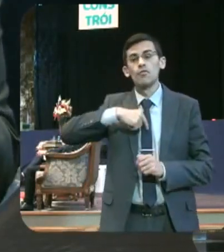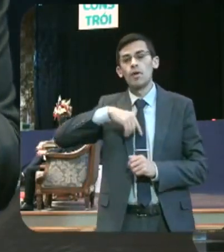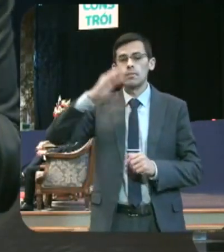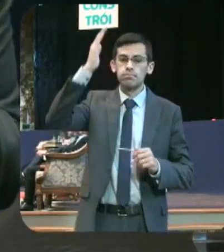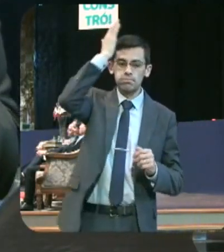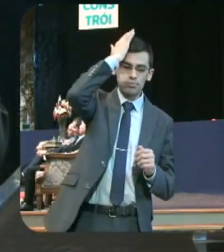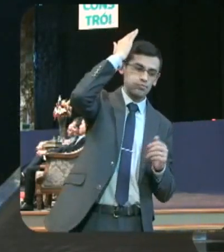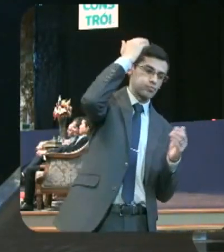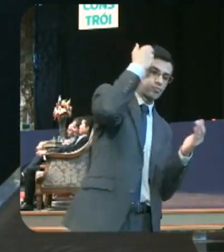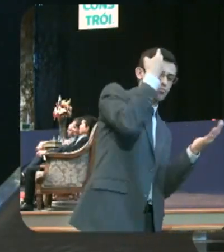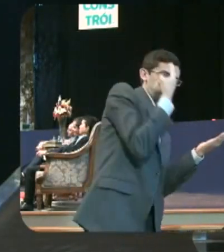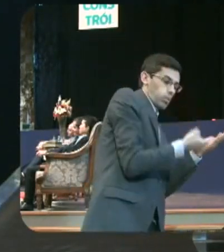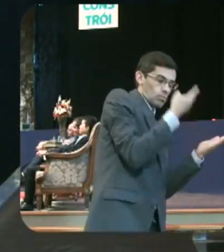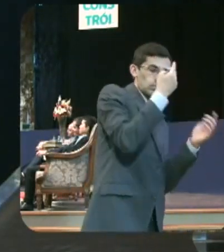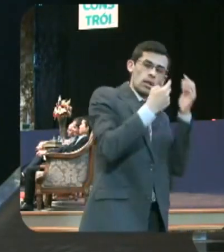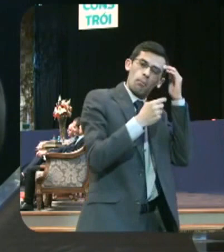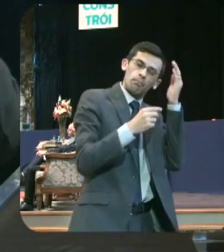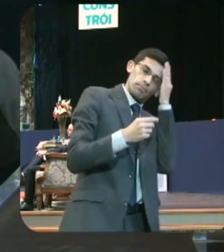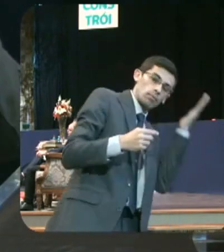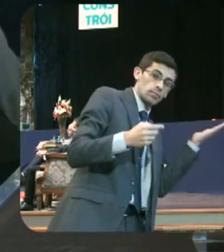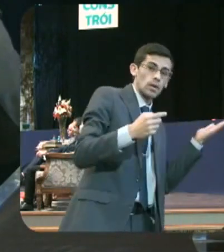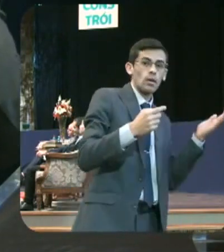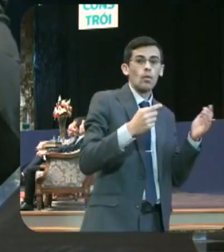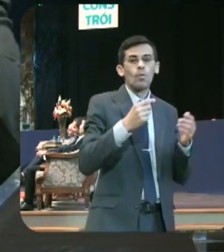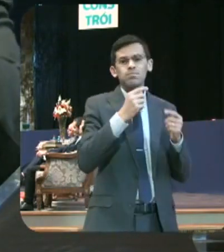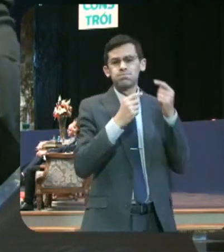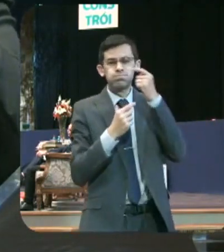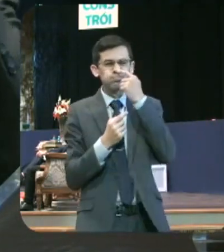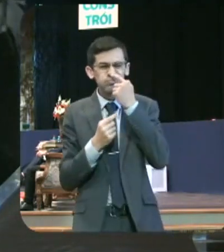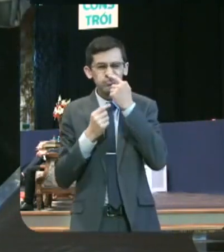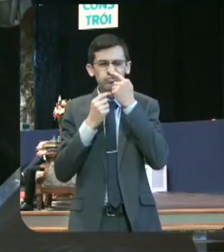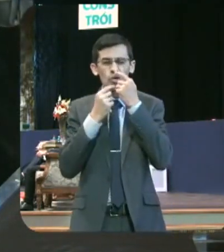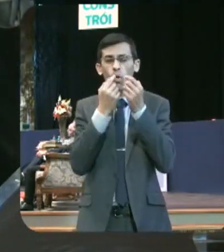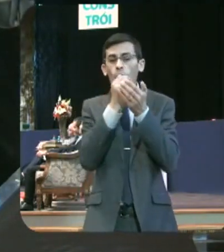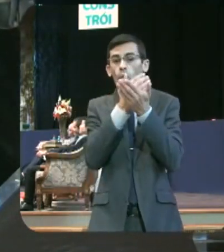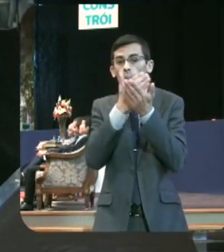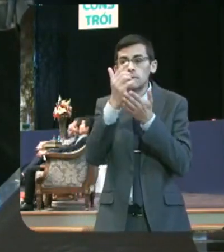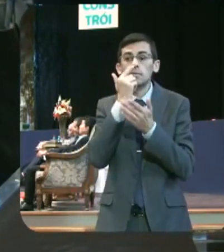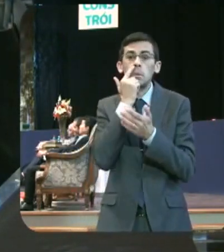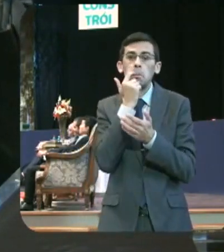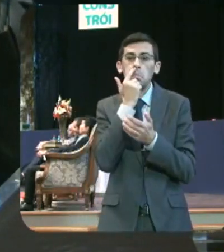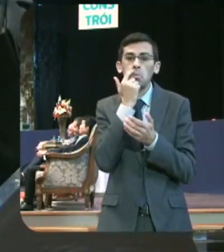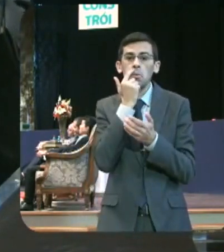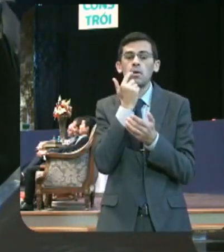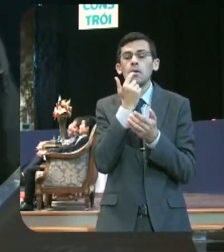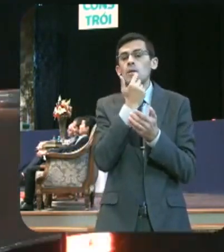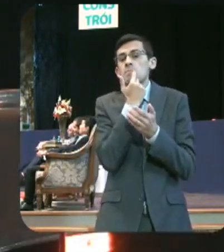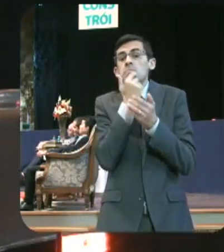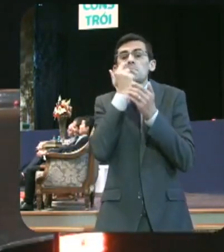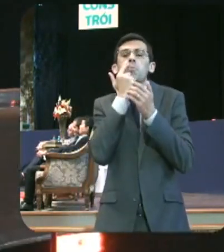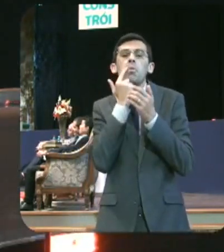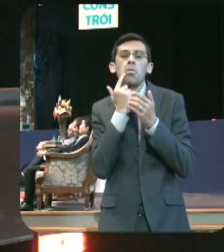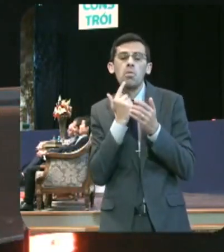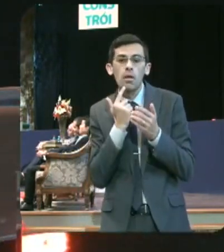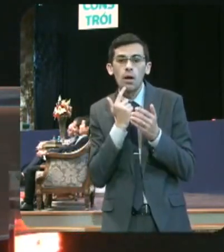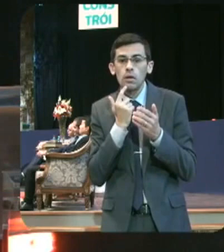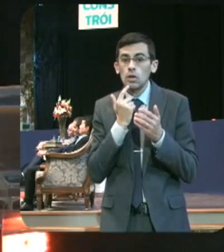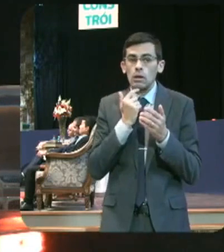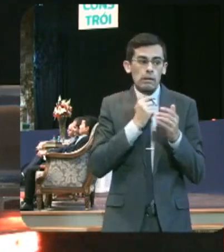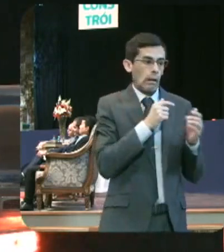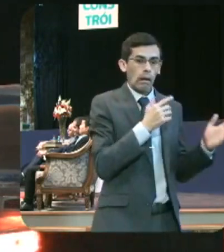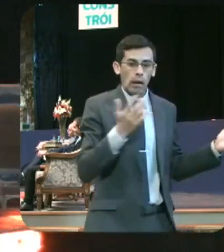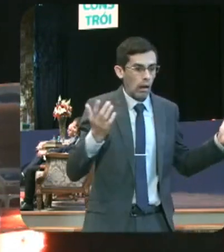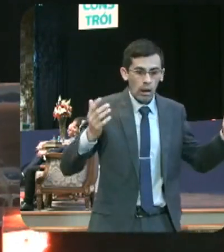no chão e bate a cabeça no chão, e aí machuca o nariz, começa a sangrar o nariz dele, aí baixa todo mundo lá